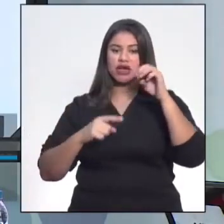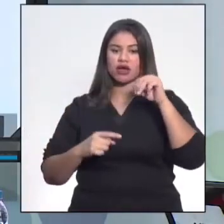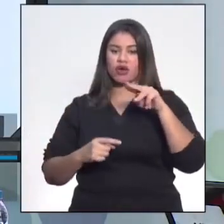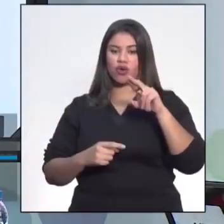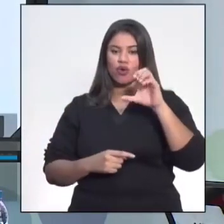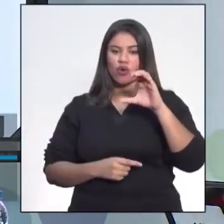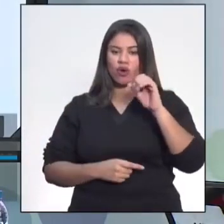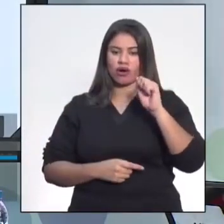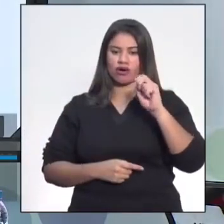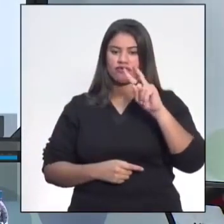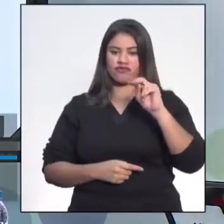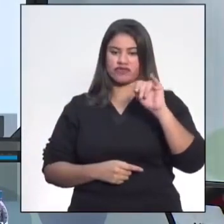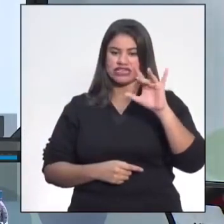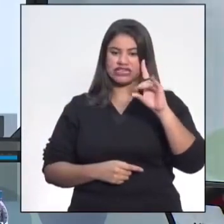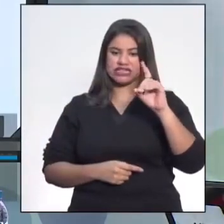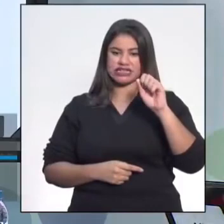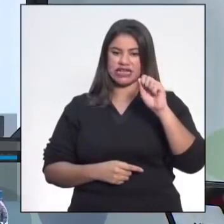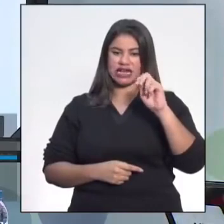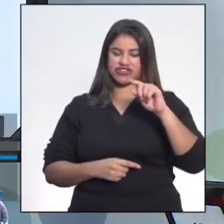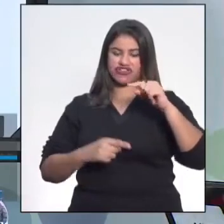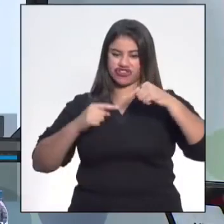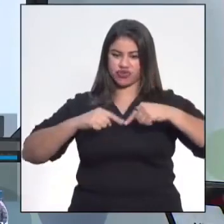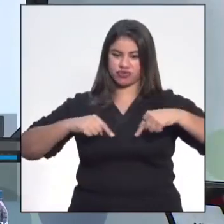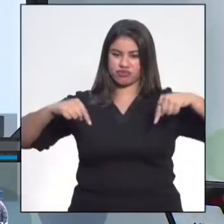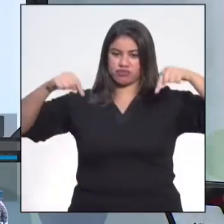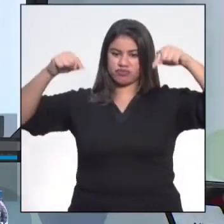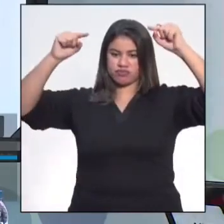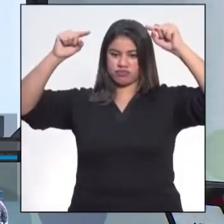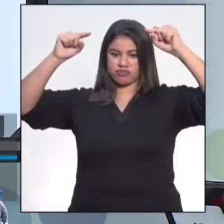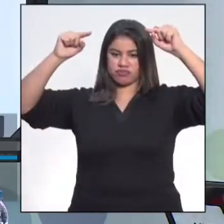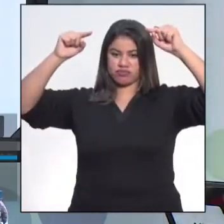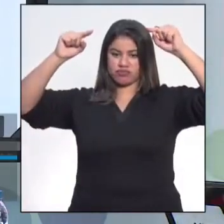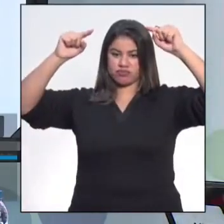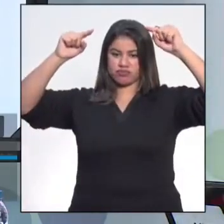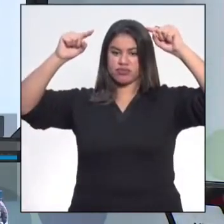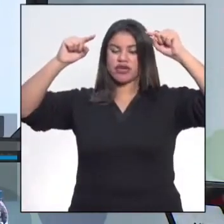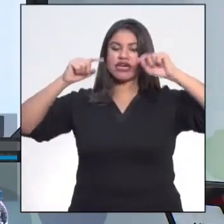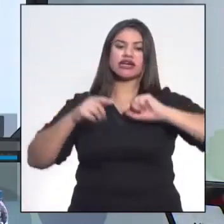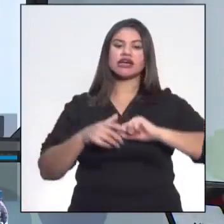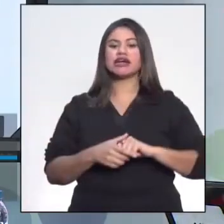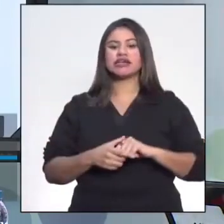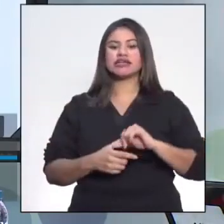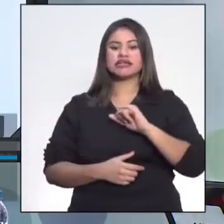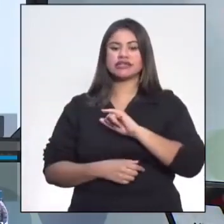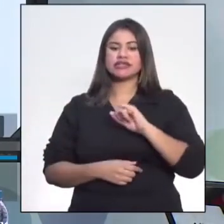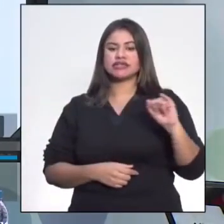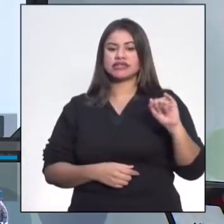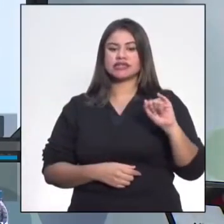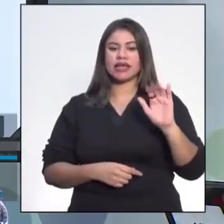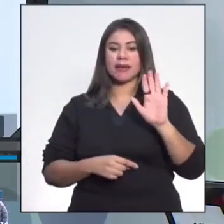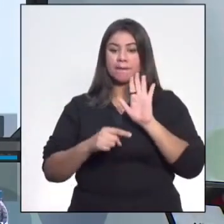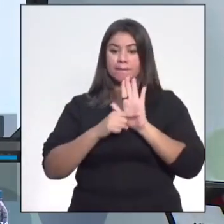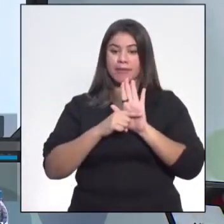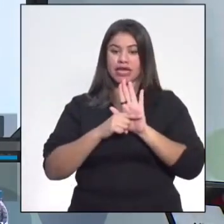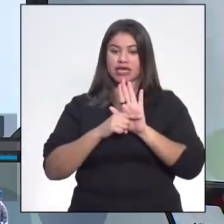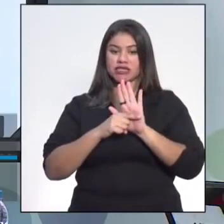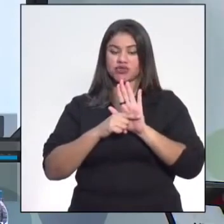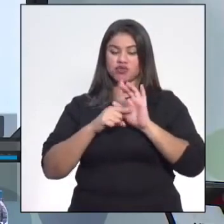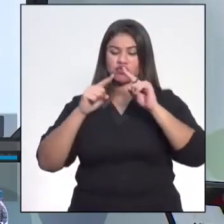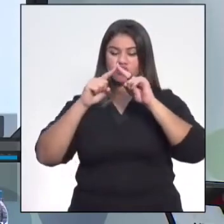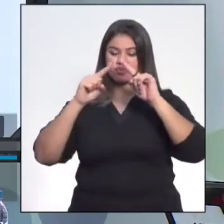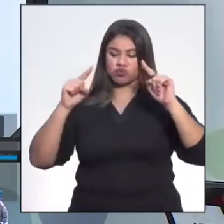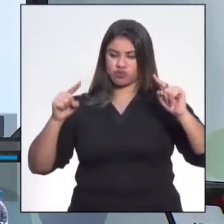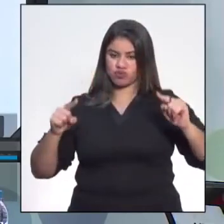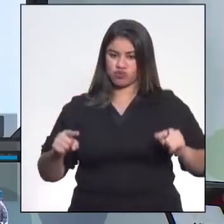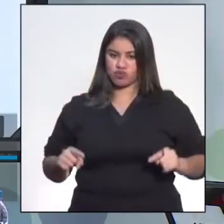era positivo, valia 1, concavidade voltada para cima. Se esse A fosse menos 1, a concavidade estaria voltada para baixo.